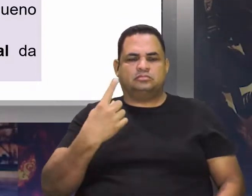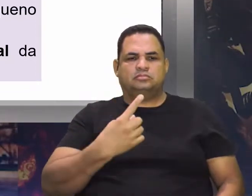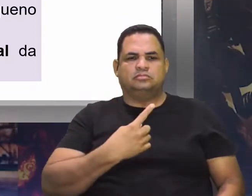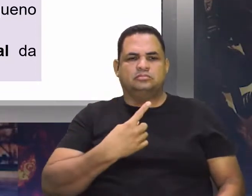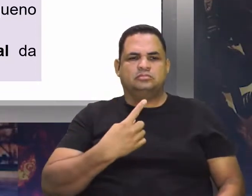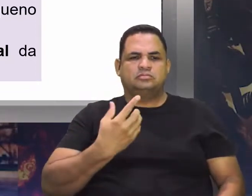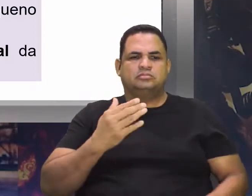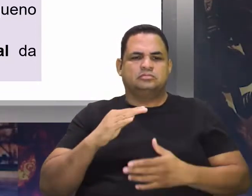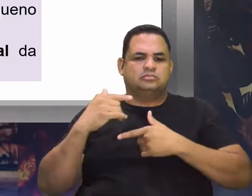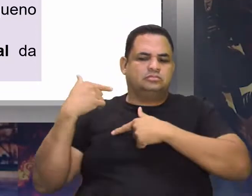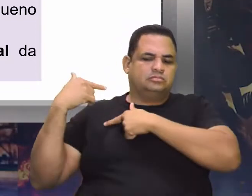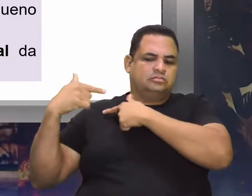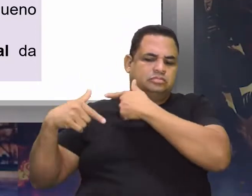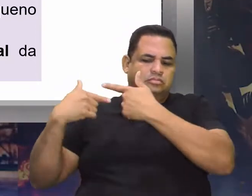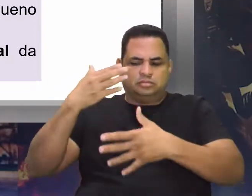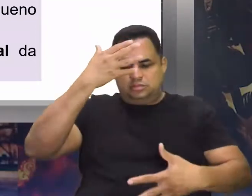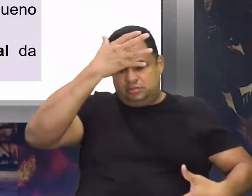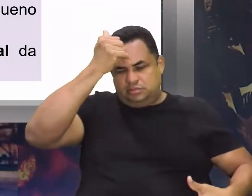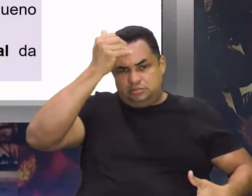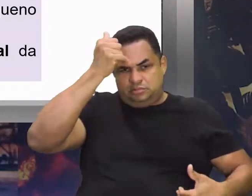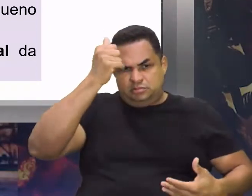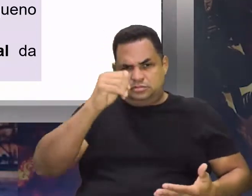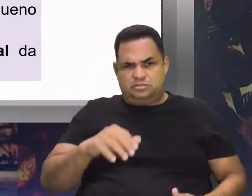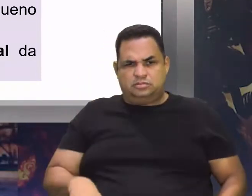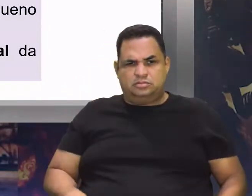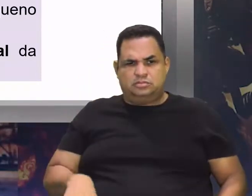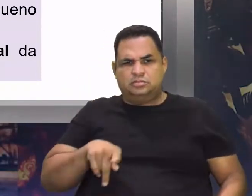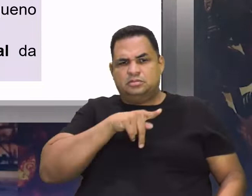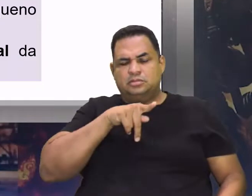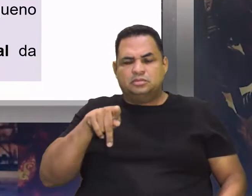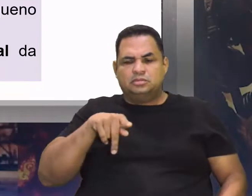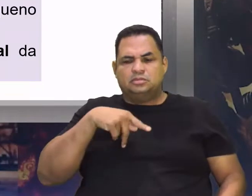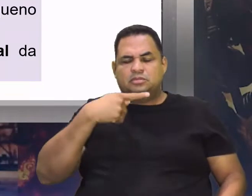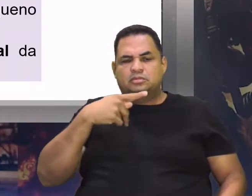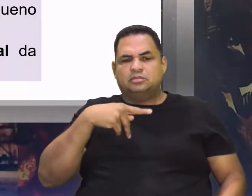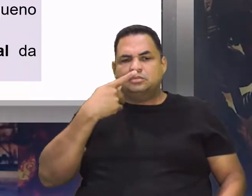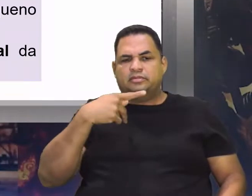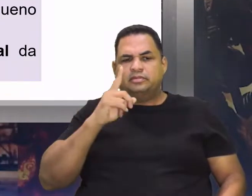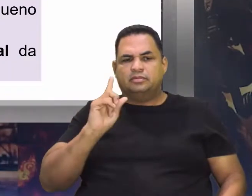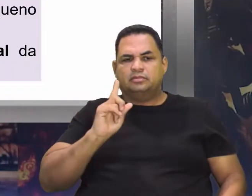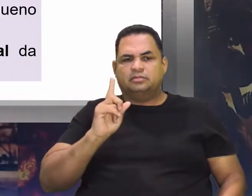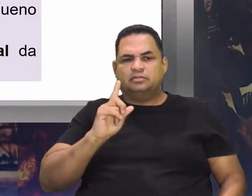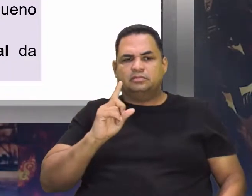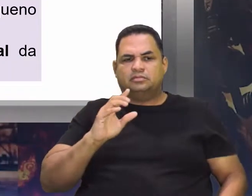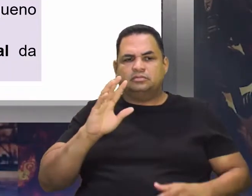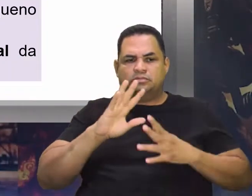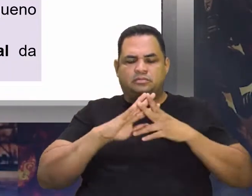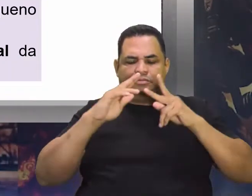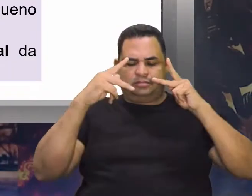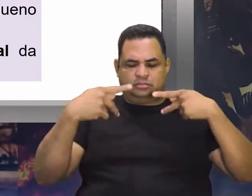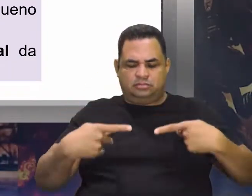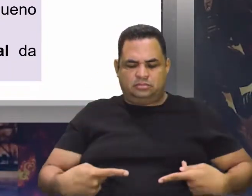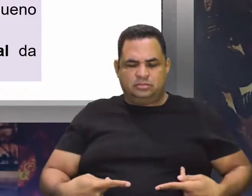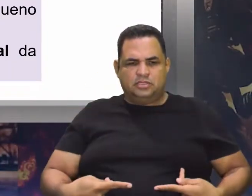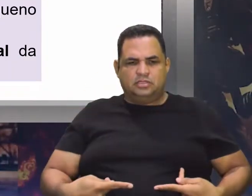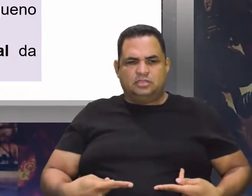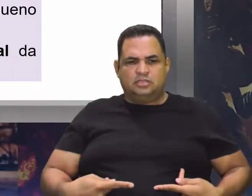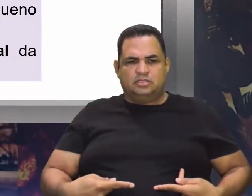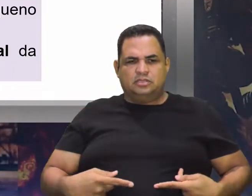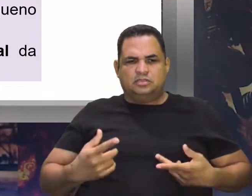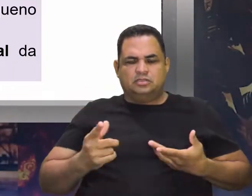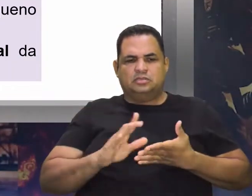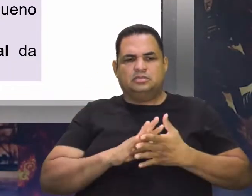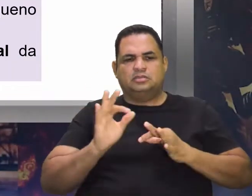somos descendentes do macaco. O professor Beto não está falando isso. Mas o ser humano faz parte